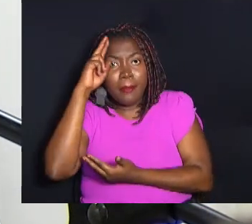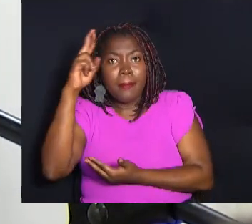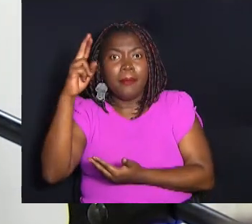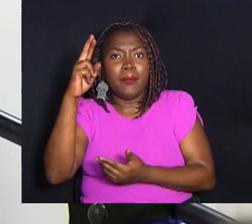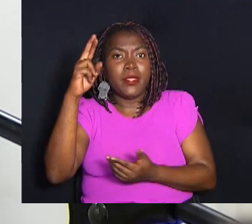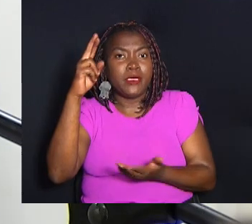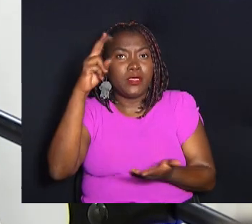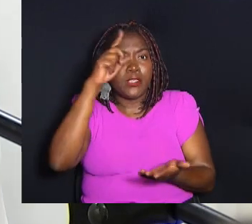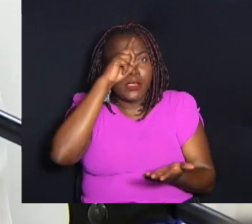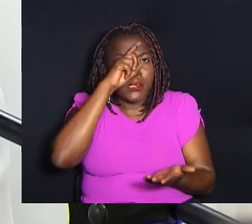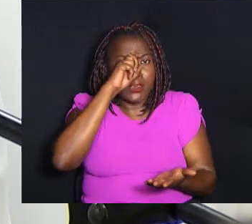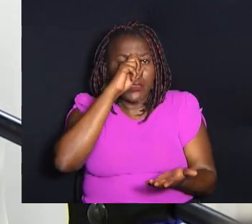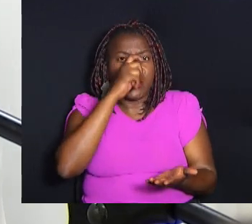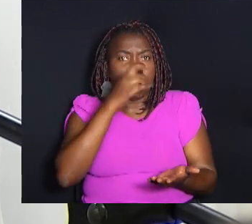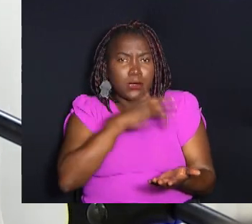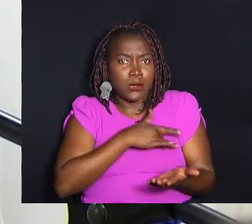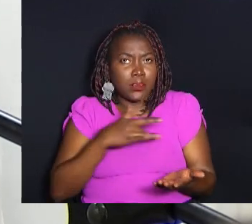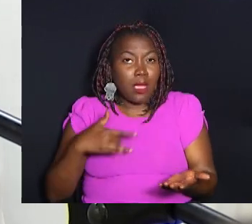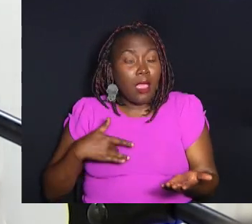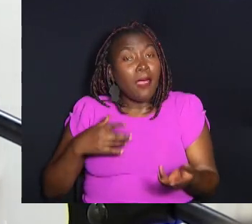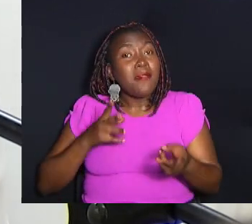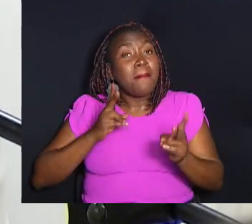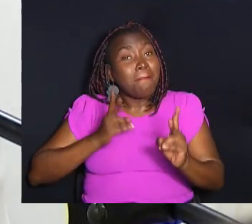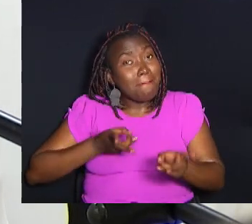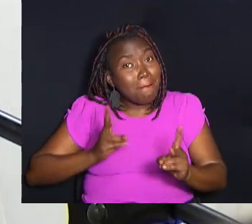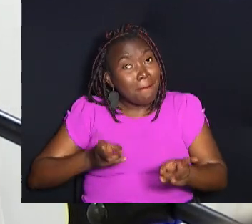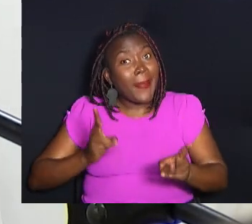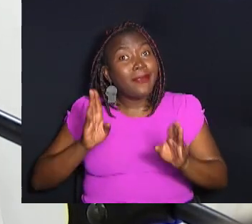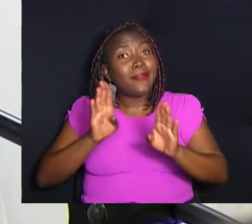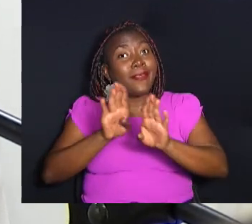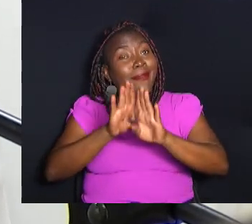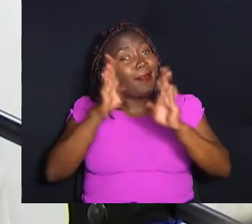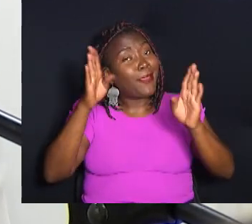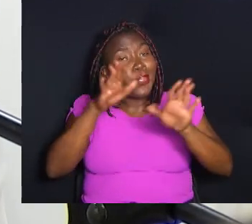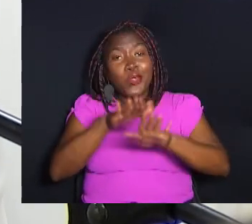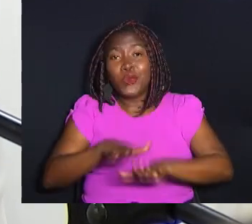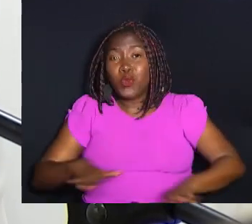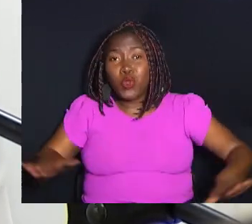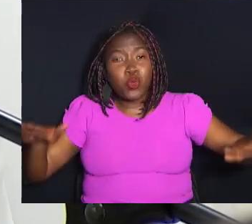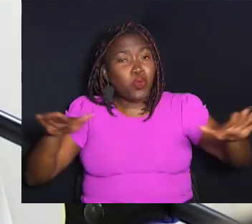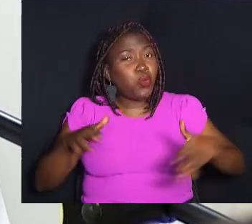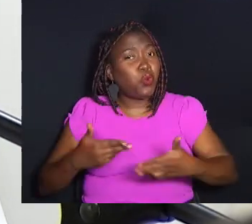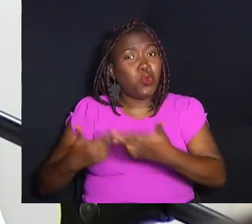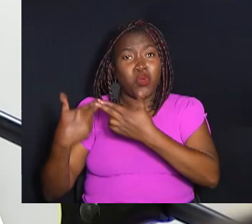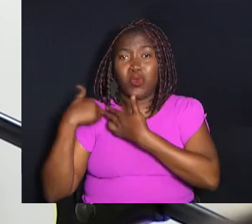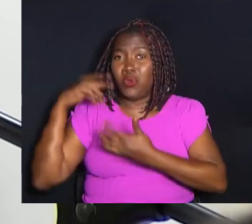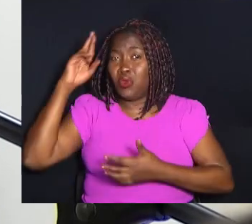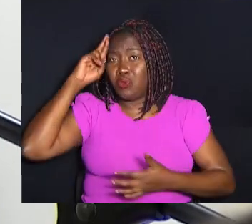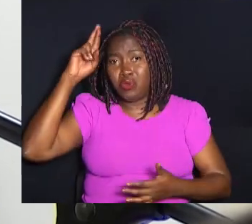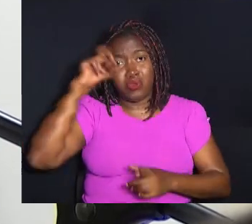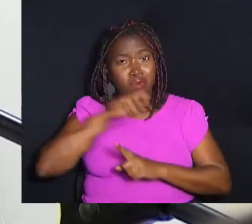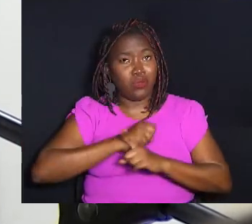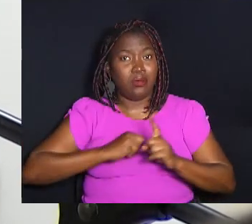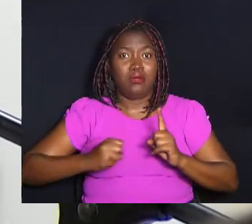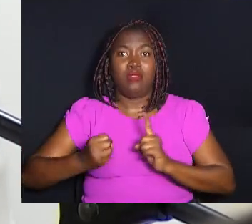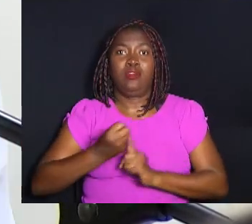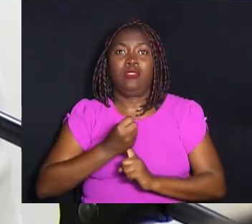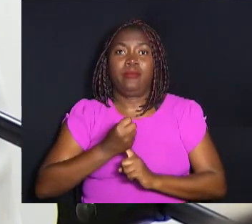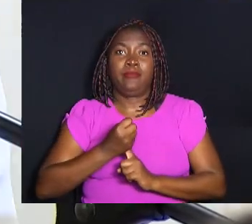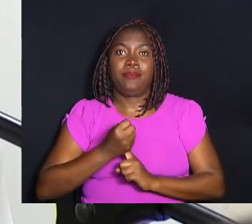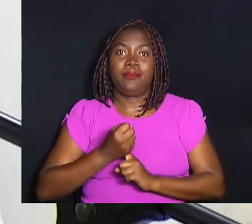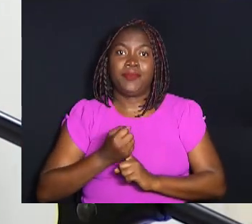de saúde e procurar manter essa porta aberta com todos os representantes da